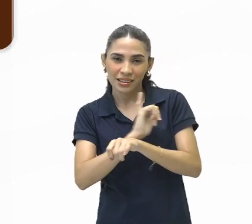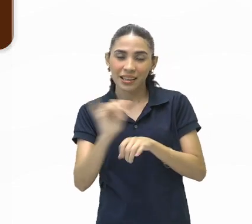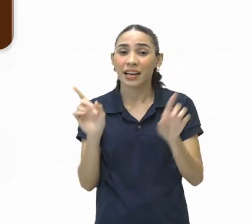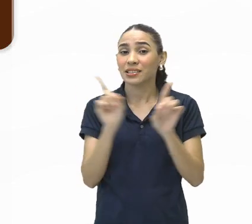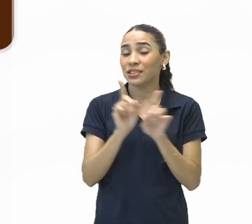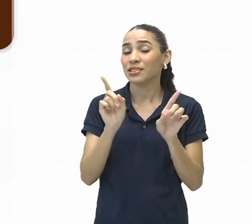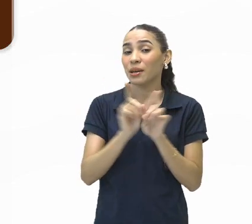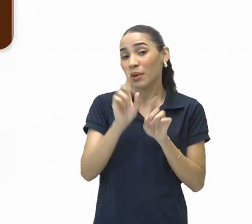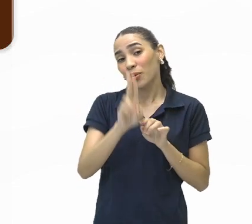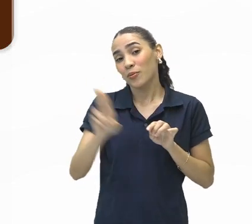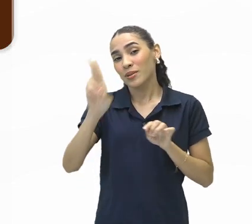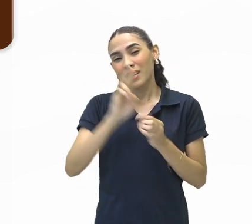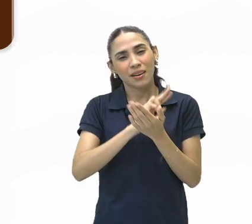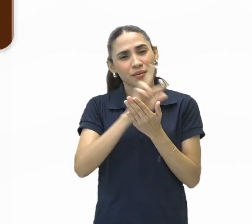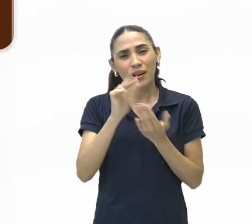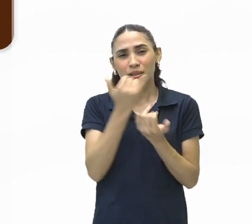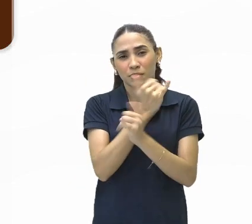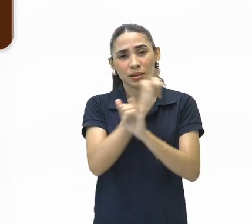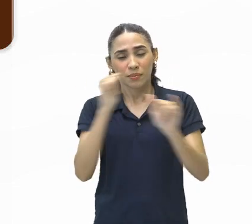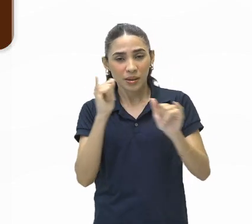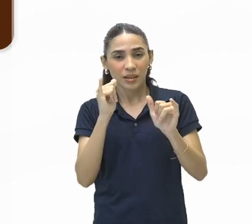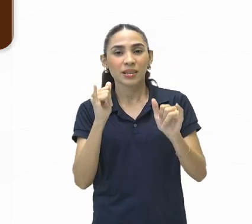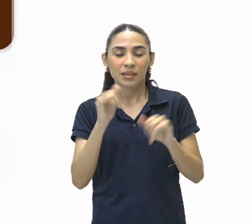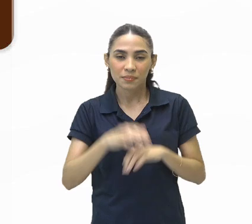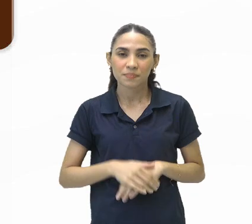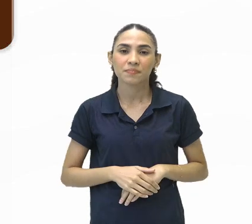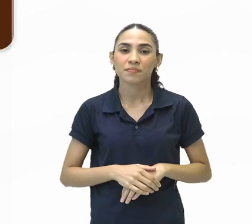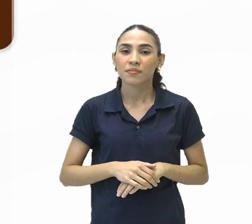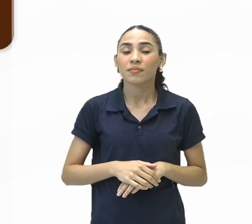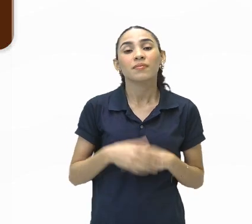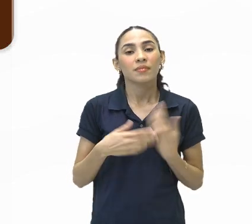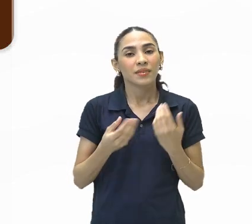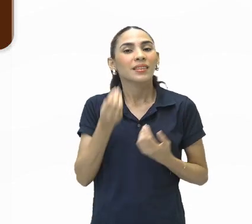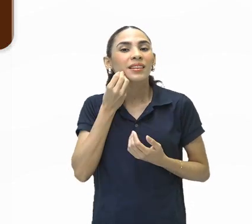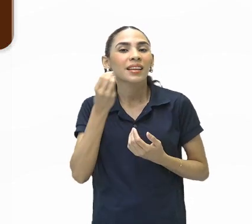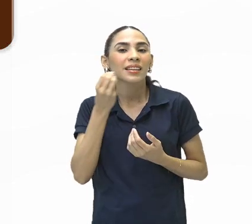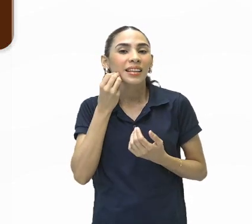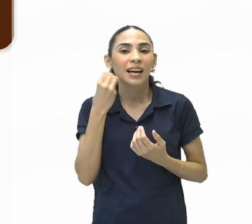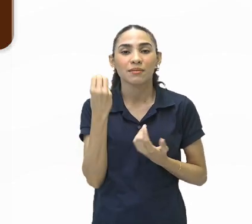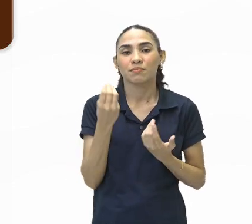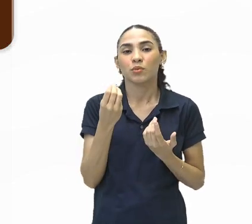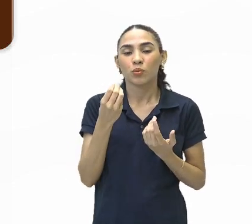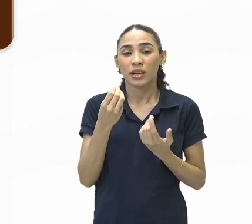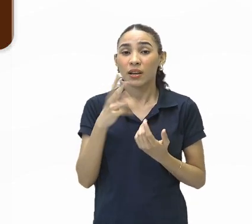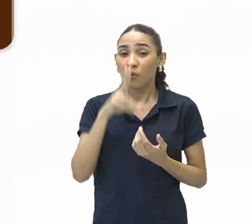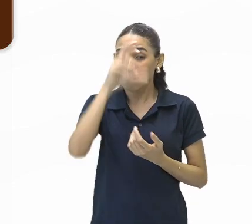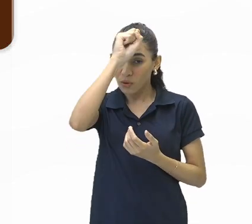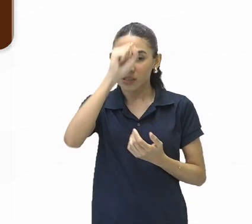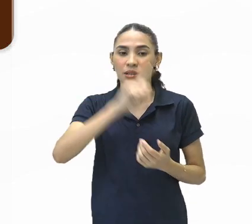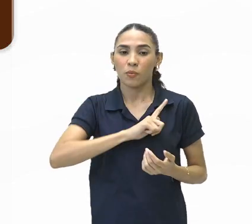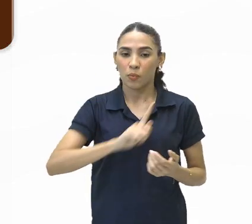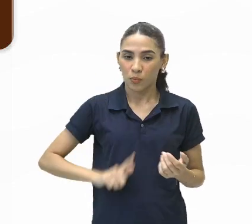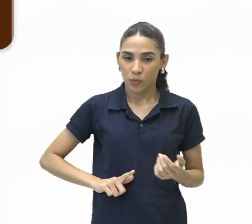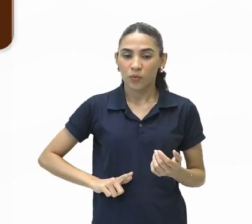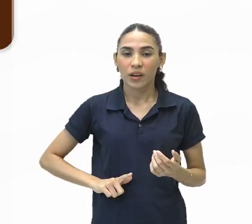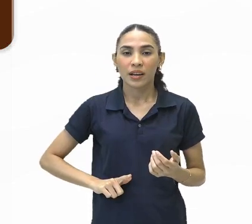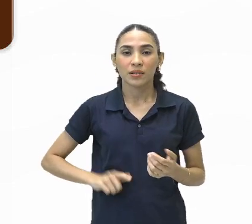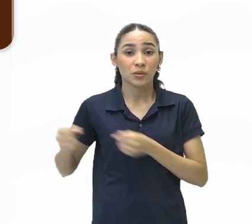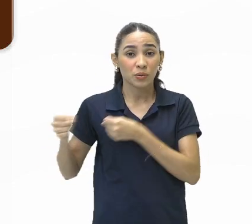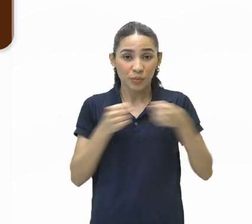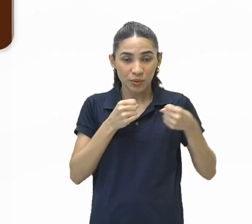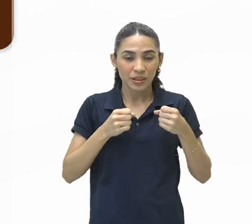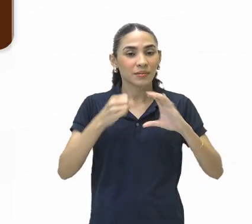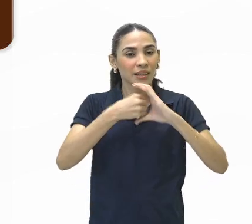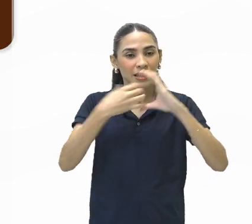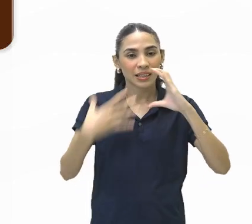várias propagandas, de campanhas publicitárias para consolidar o seu poder, certo? Então, essas são as